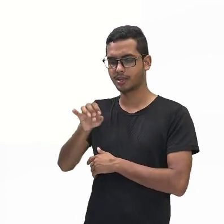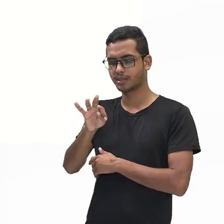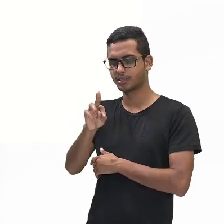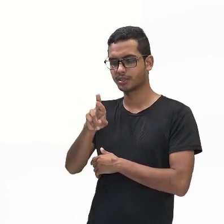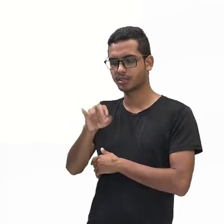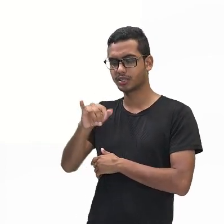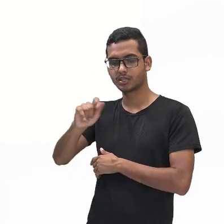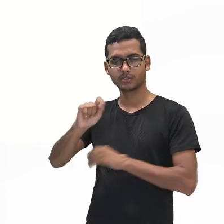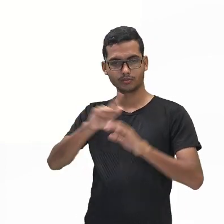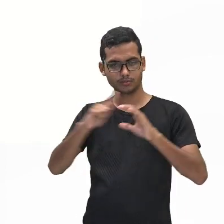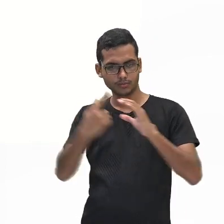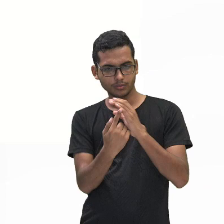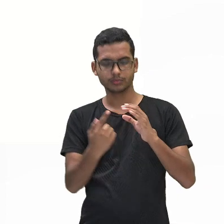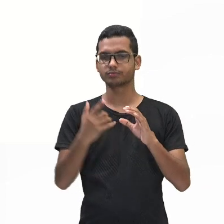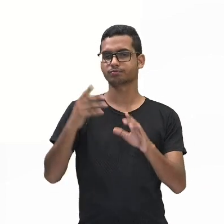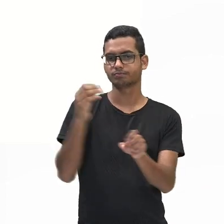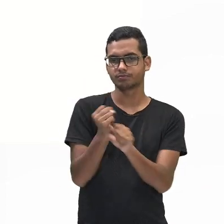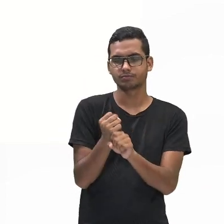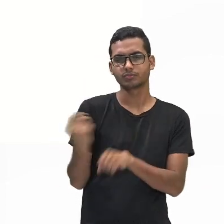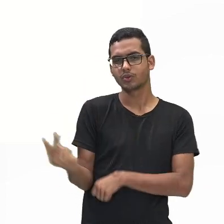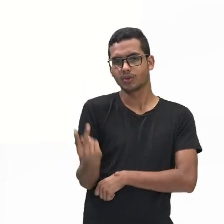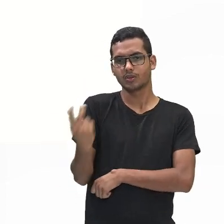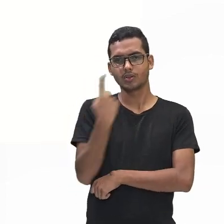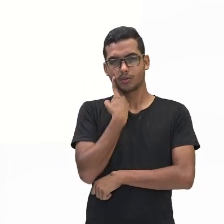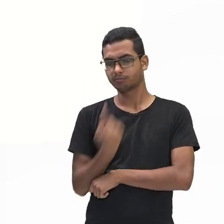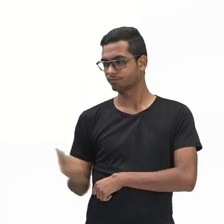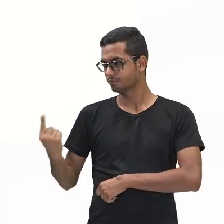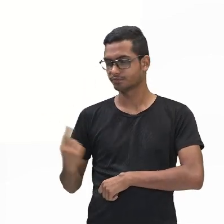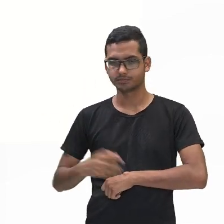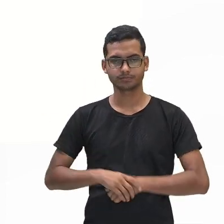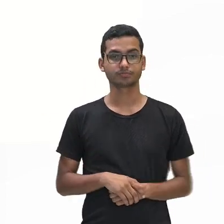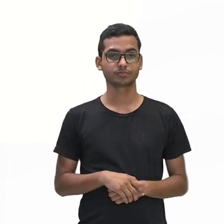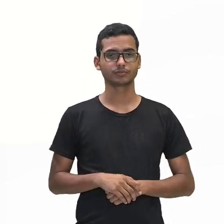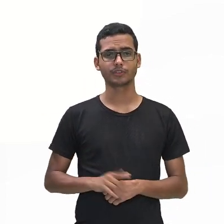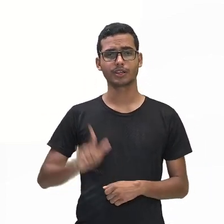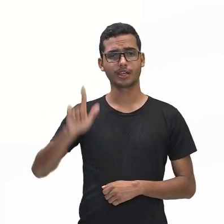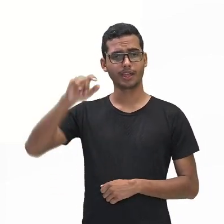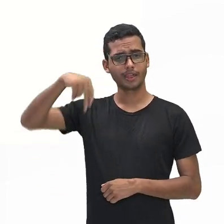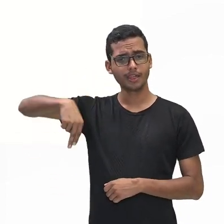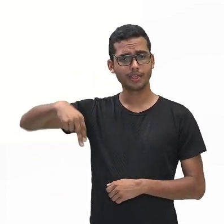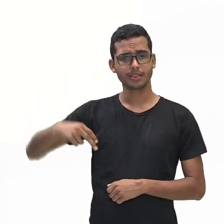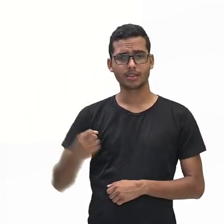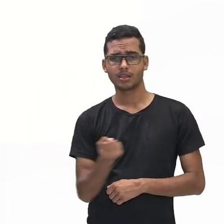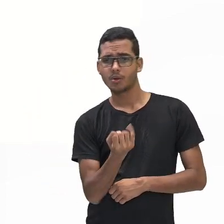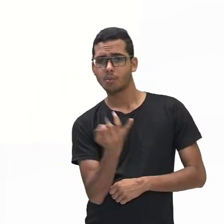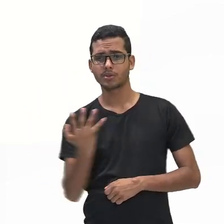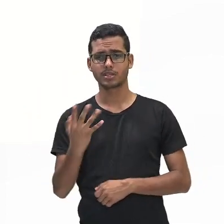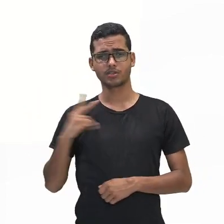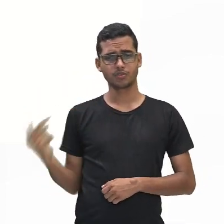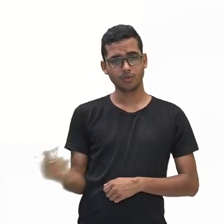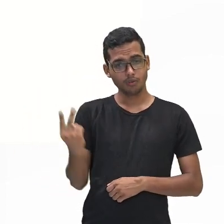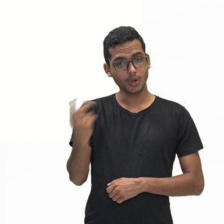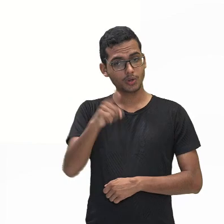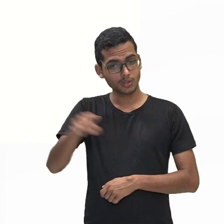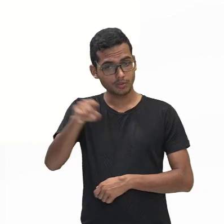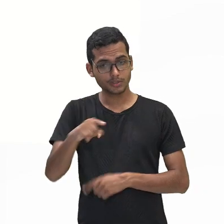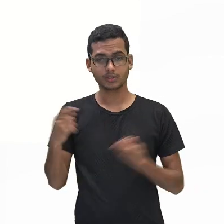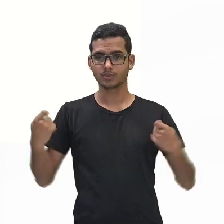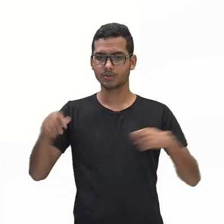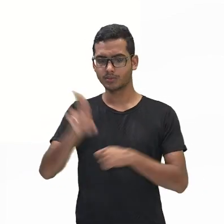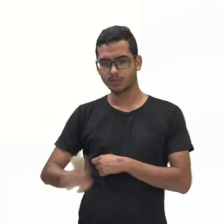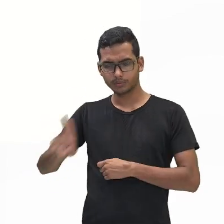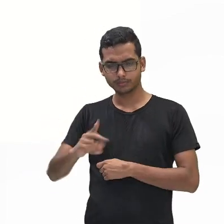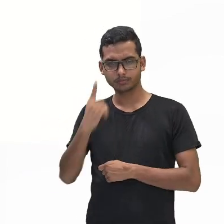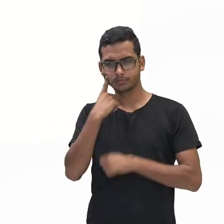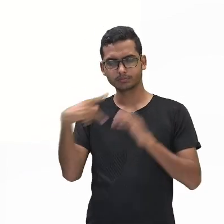ela fica simples, ó. Então, o que é o n? O n é a quantidade de valores que você está utilizando para calcular a média. No caso, 2 e